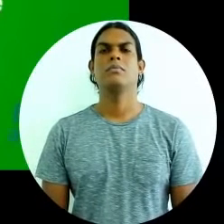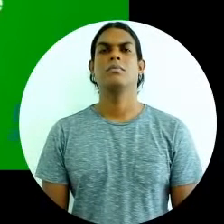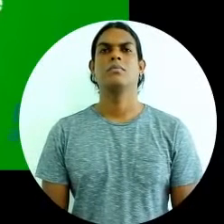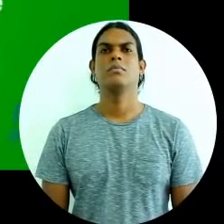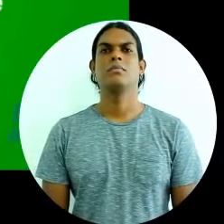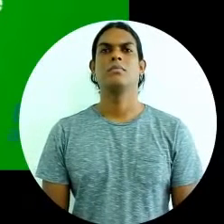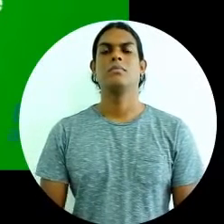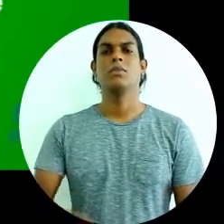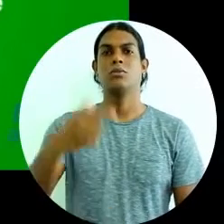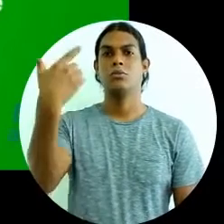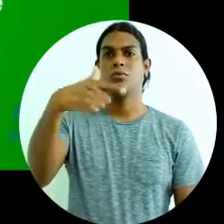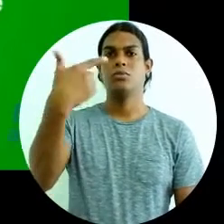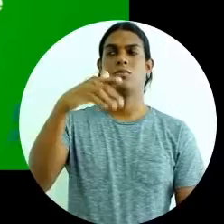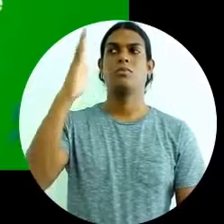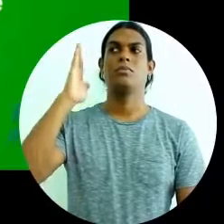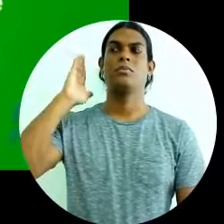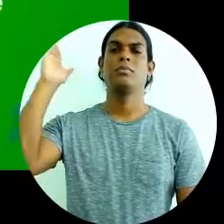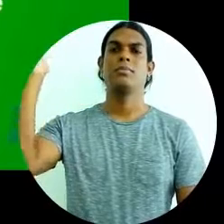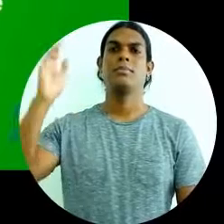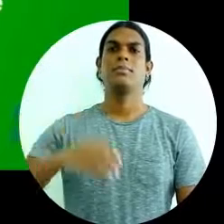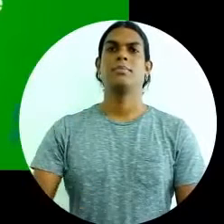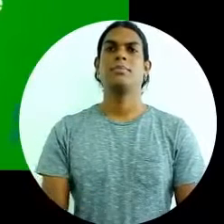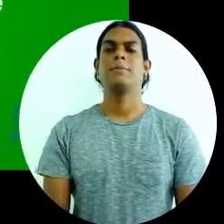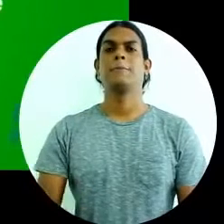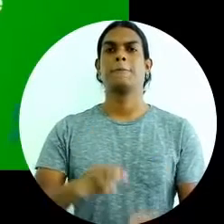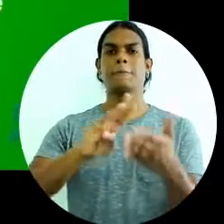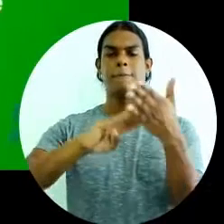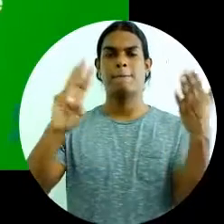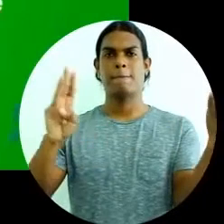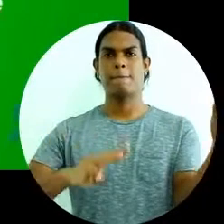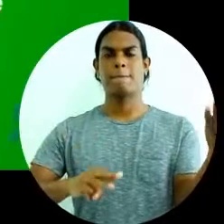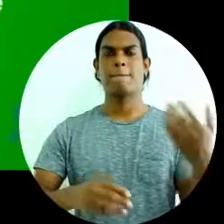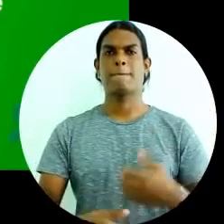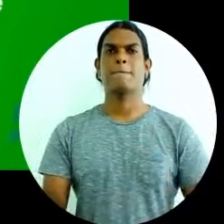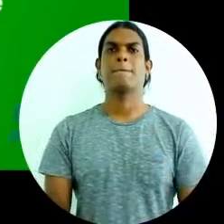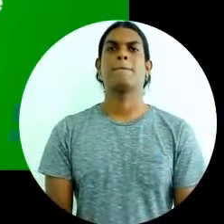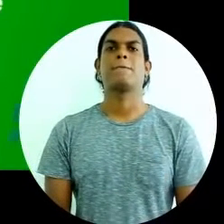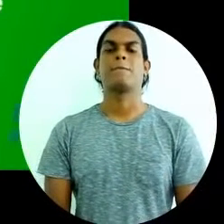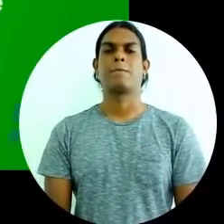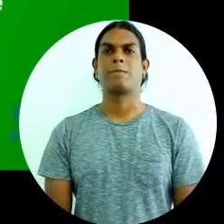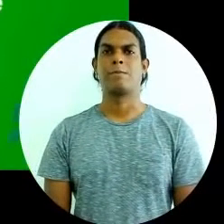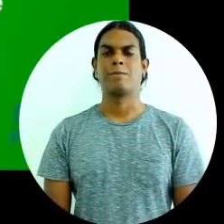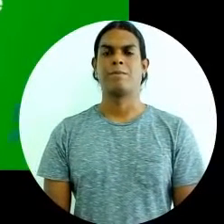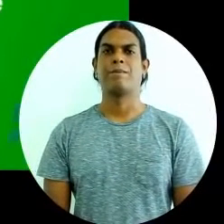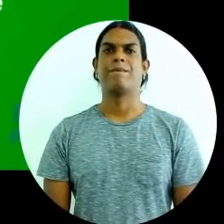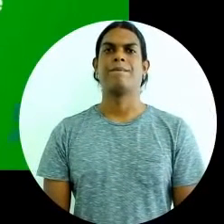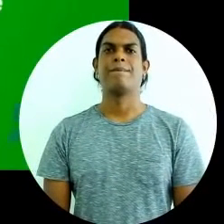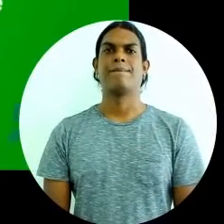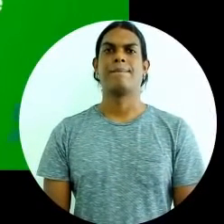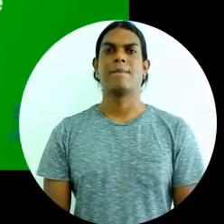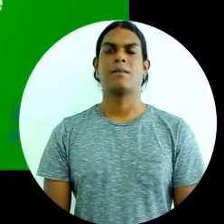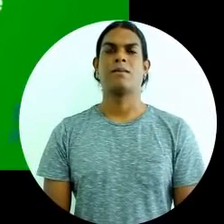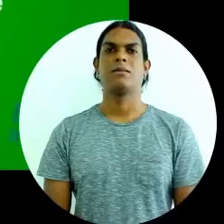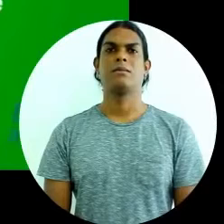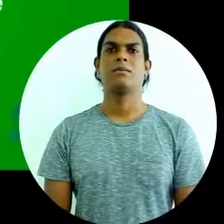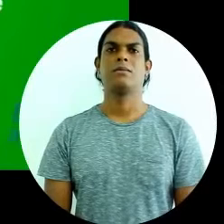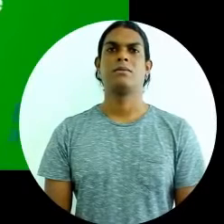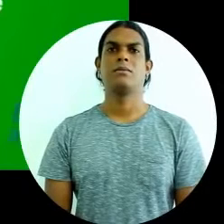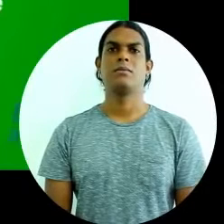evolução na administração. O segundo, métodos de avaliação de desempenho, dos